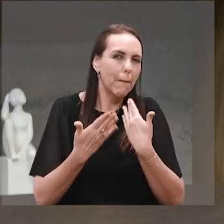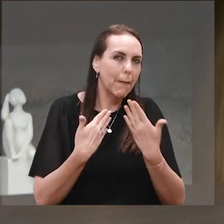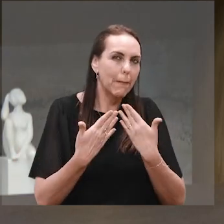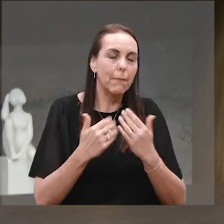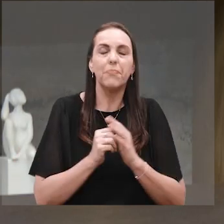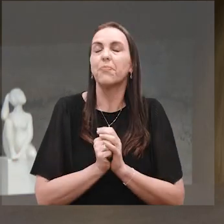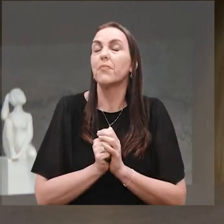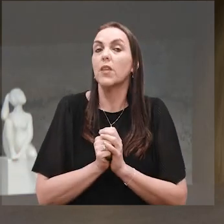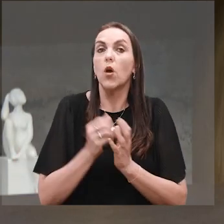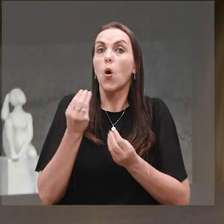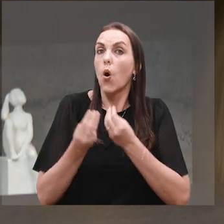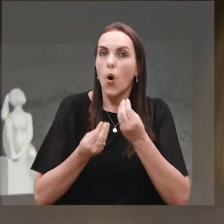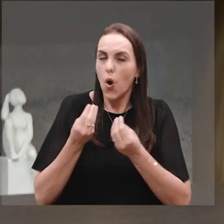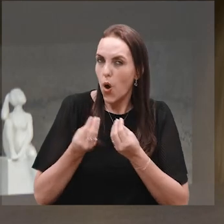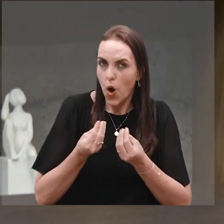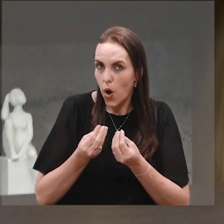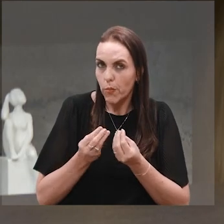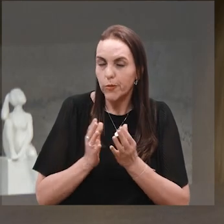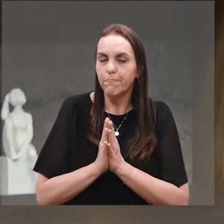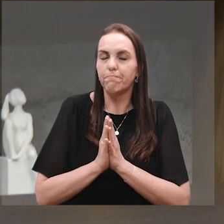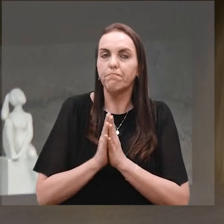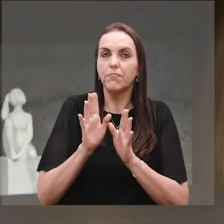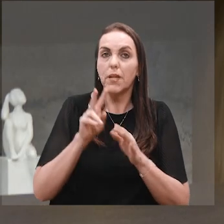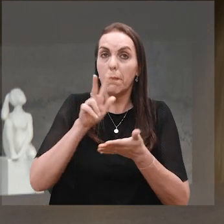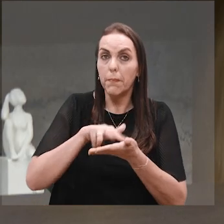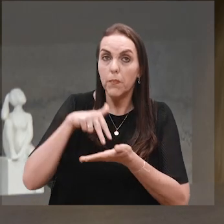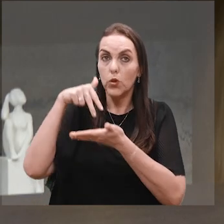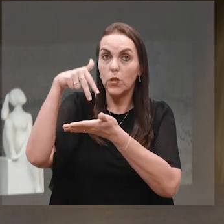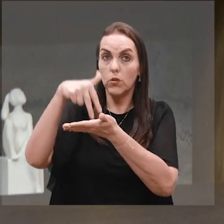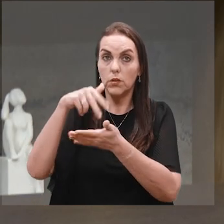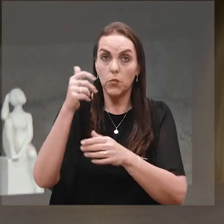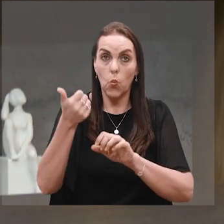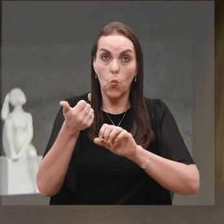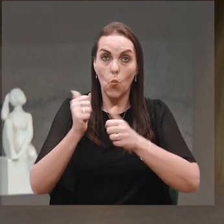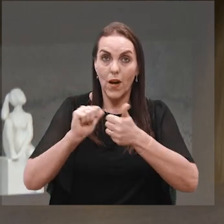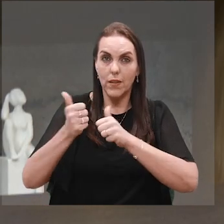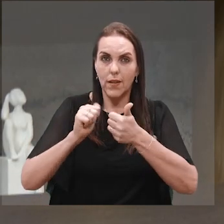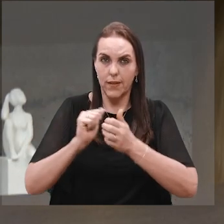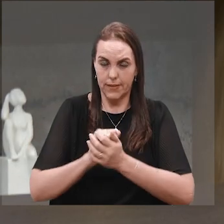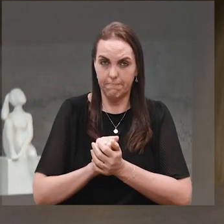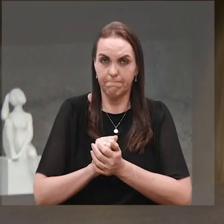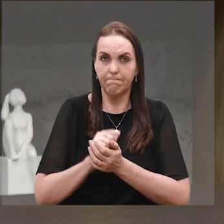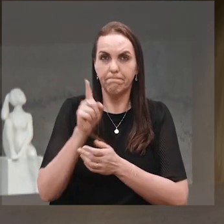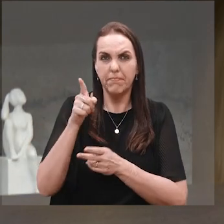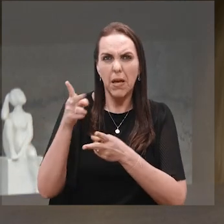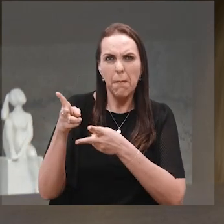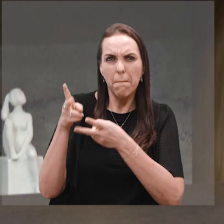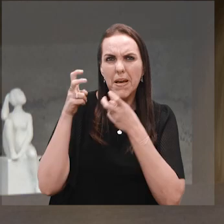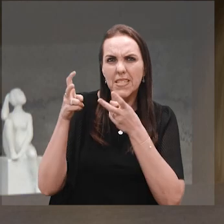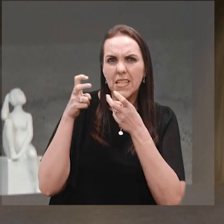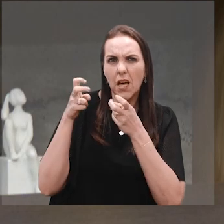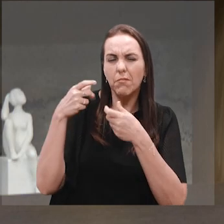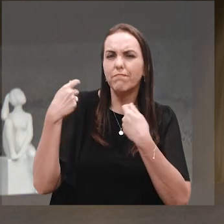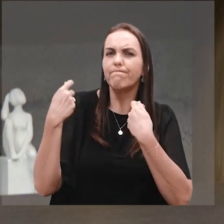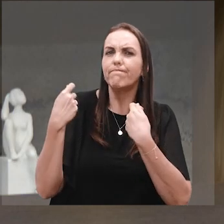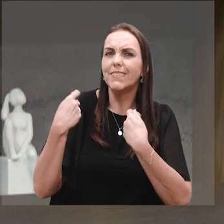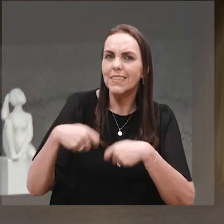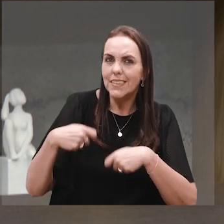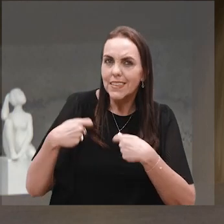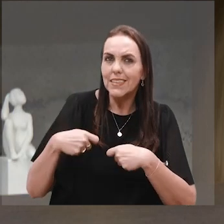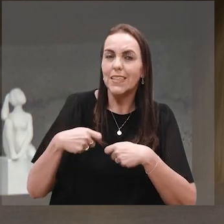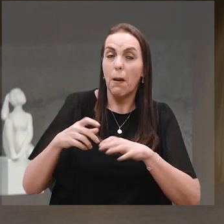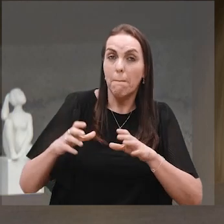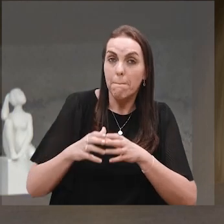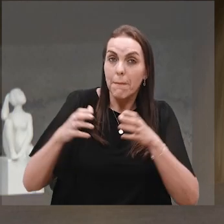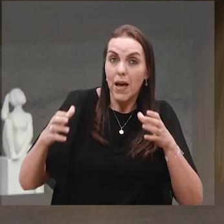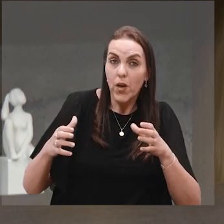enfim. Como é que tem se dado também um protagonismo de qualidade? A senhora verifica talvez uma necessidade de